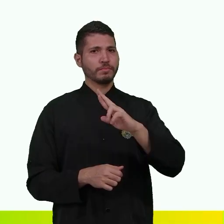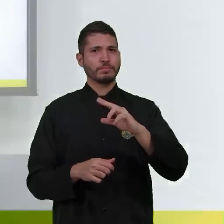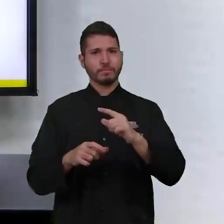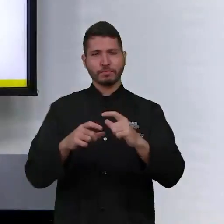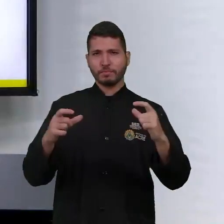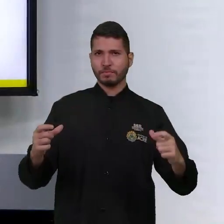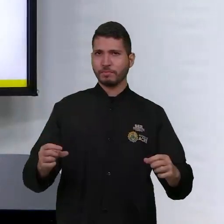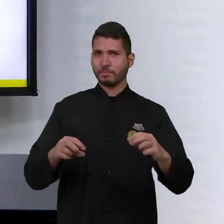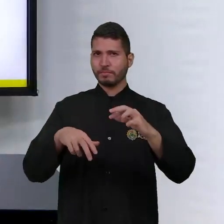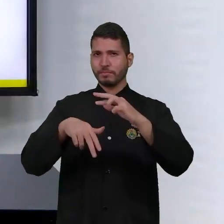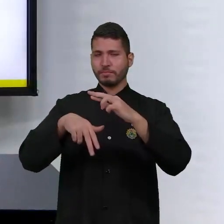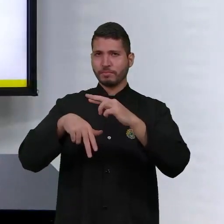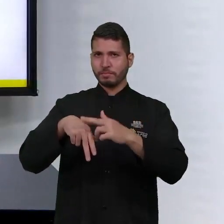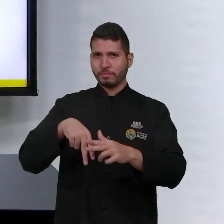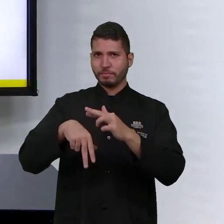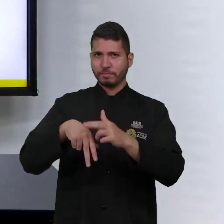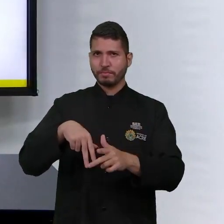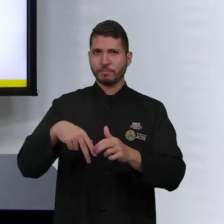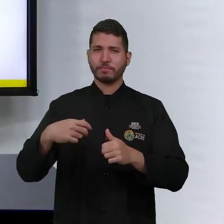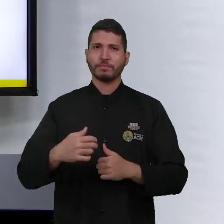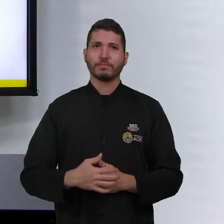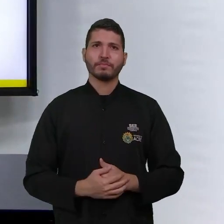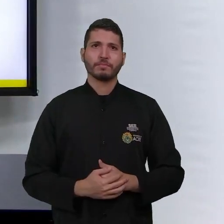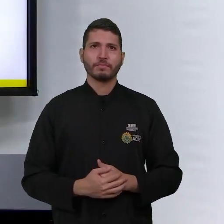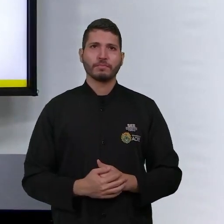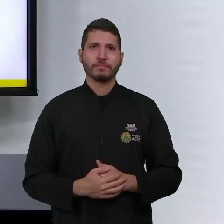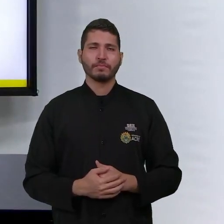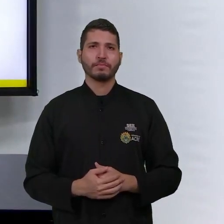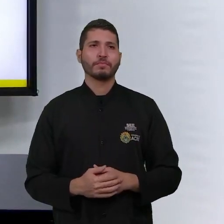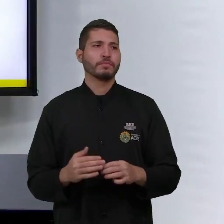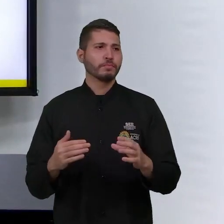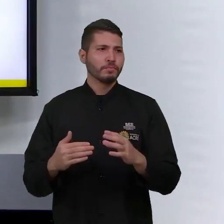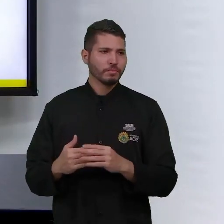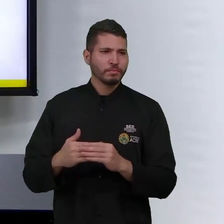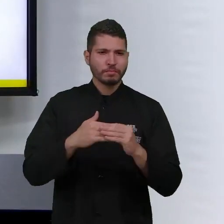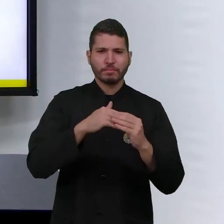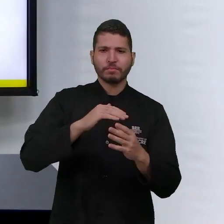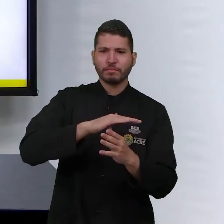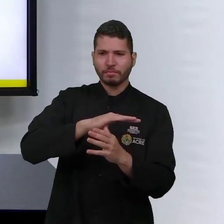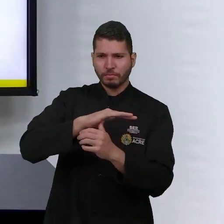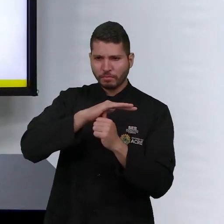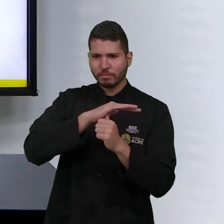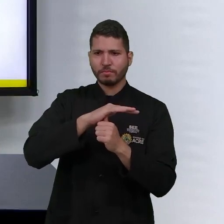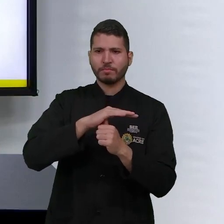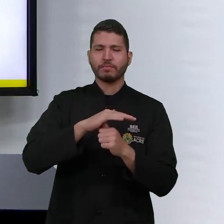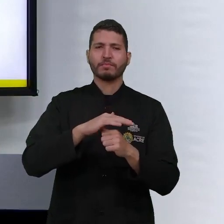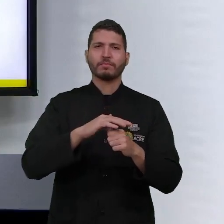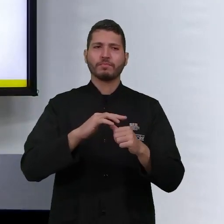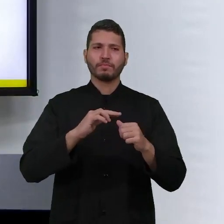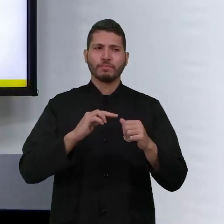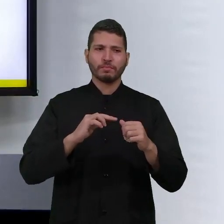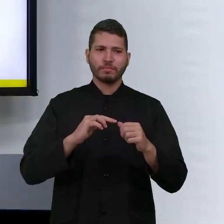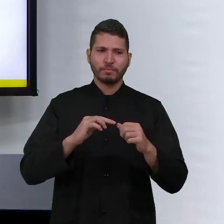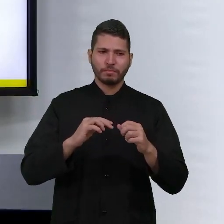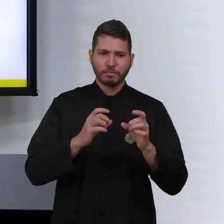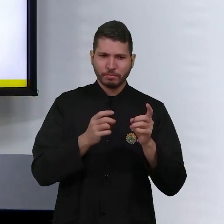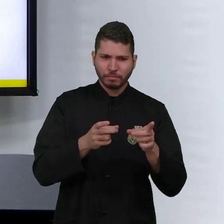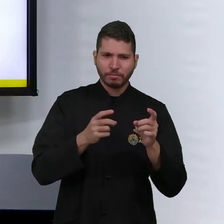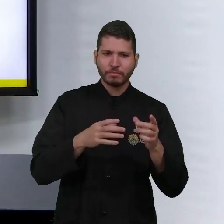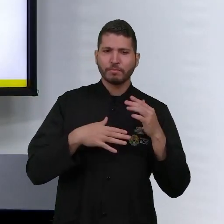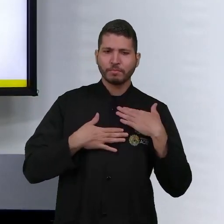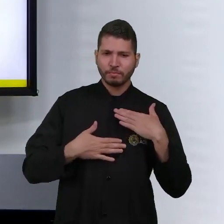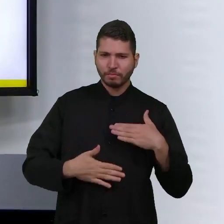Inclusive, vítimas de tráfico humano, exploração sexual, tá? Levadas para outros países